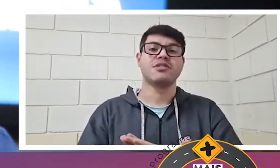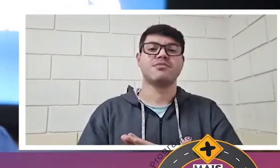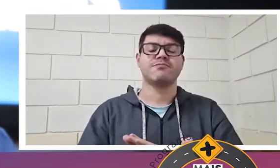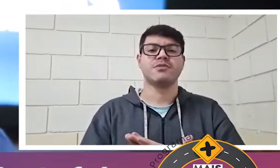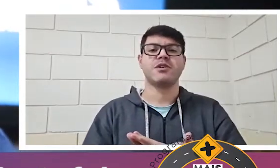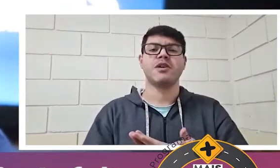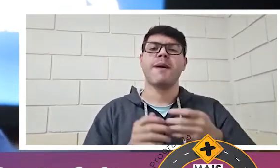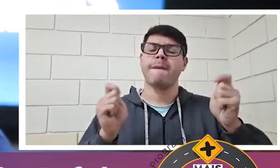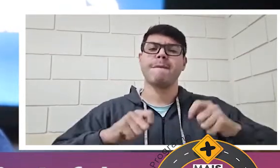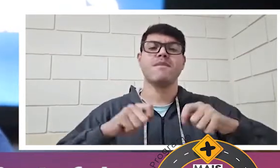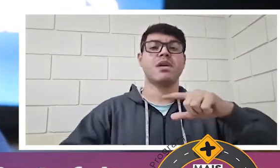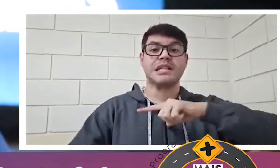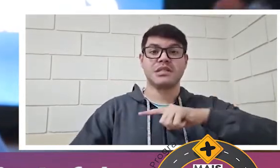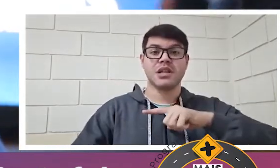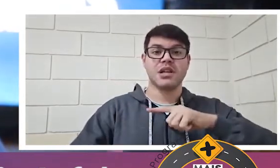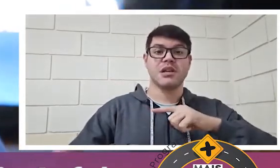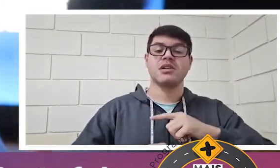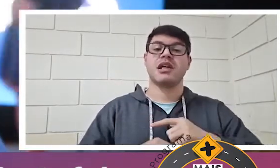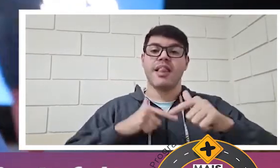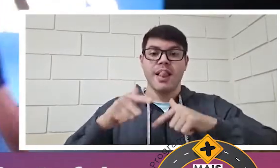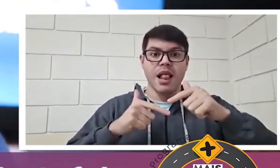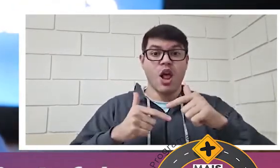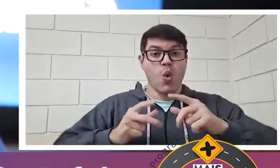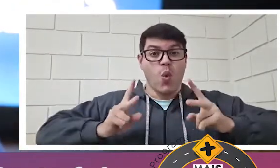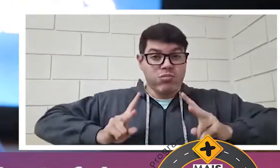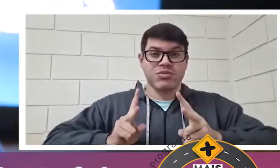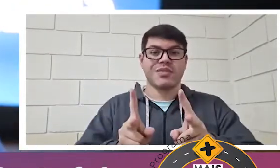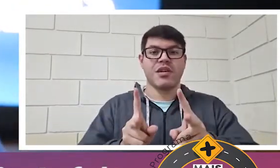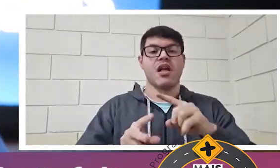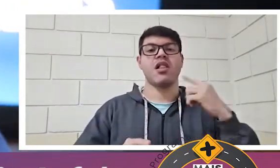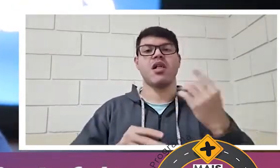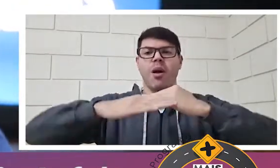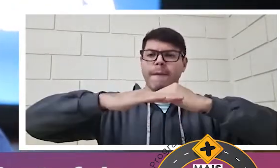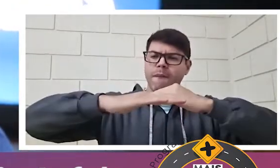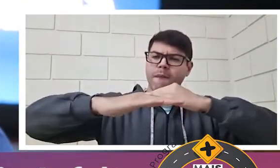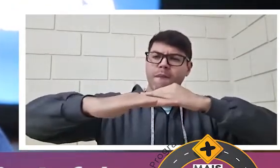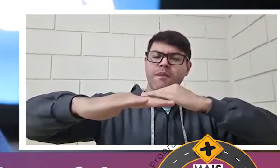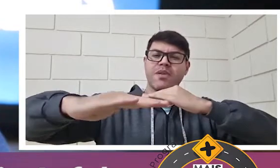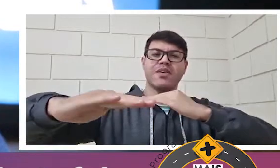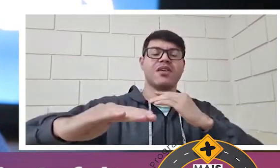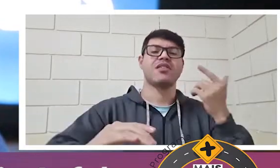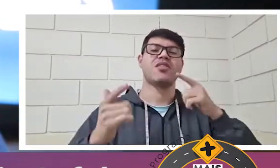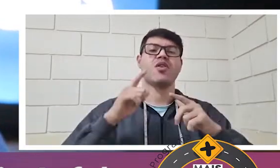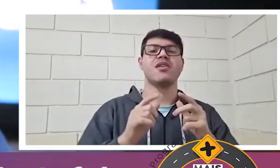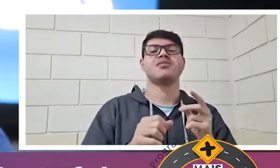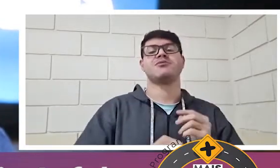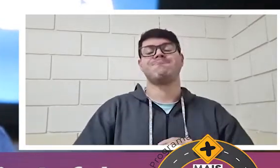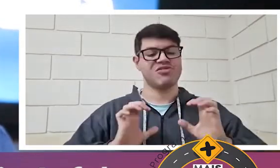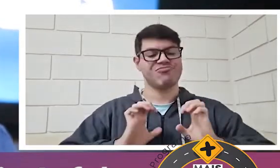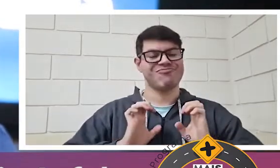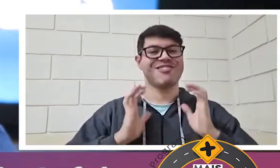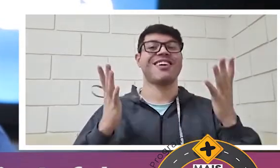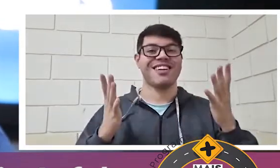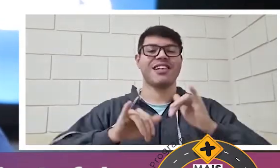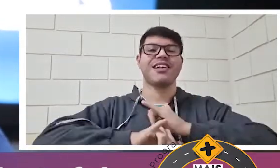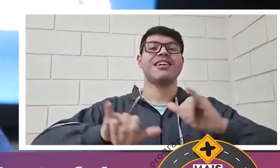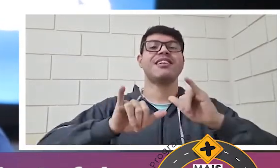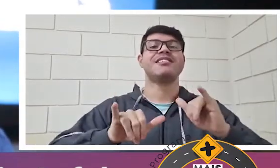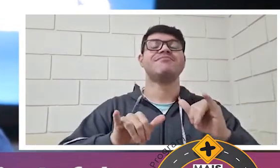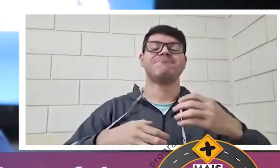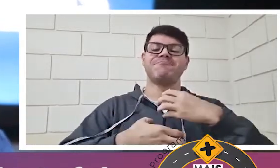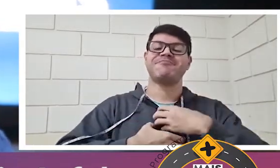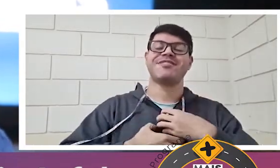convicção de que se não tivermos ele trabalho permanentemente a cidade de uma ficar do jeito que ficou como nós encontramos que